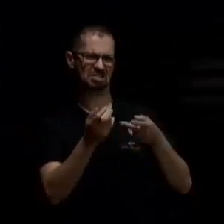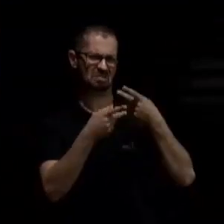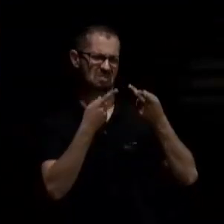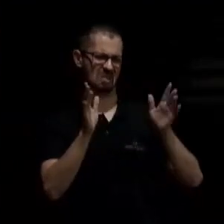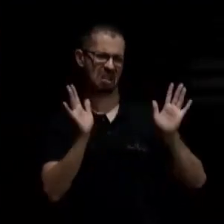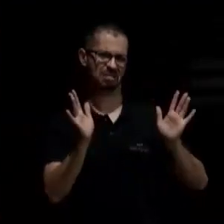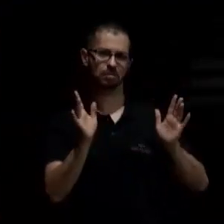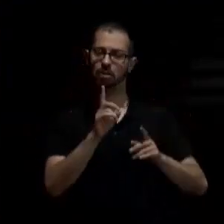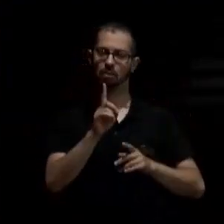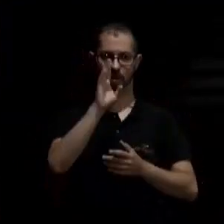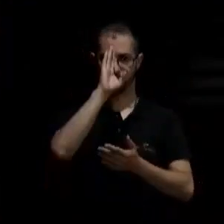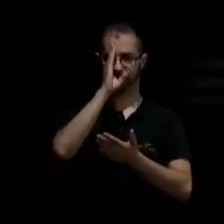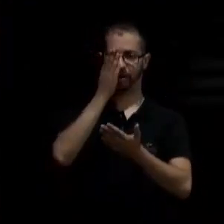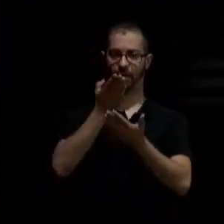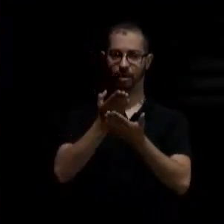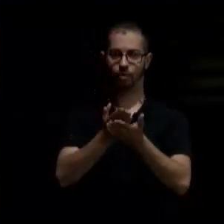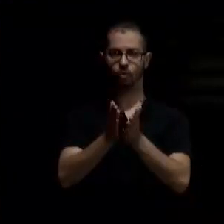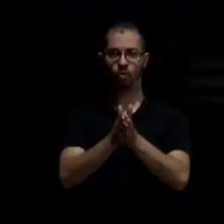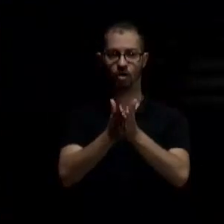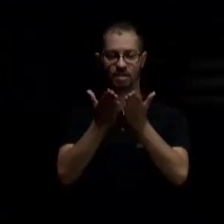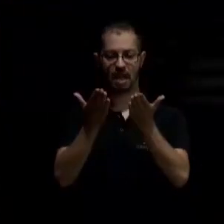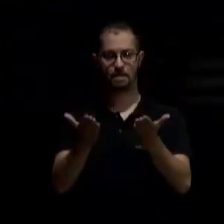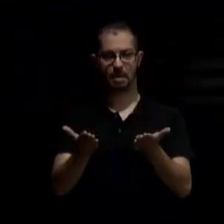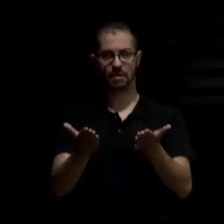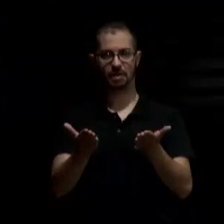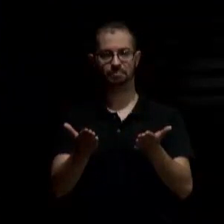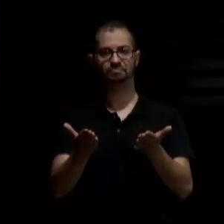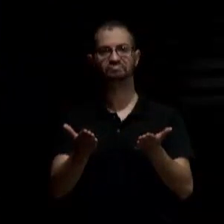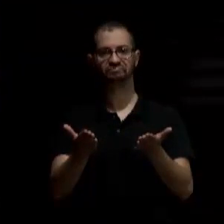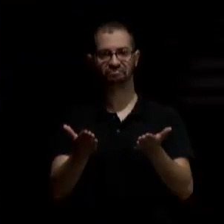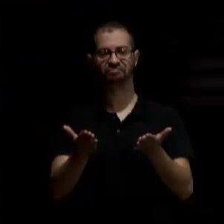Bíblia, porque a Bíblia diz que